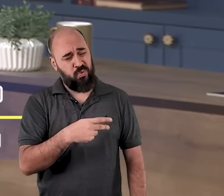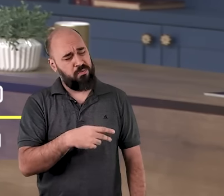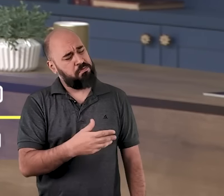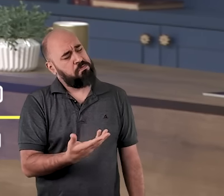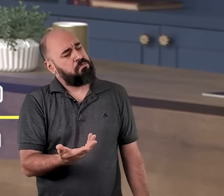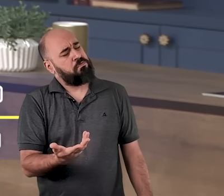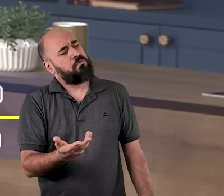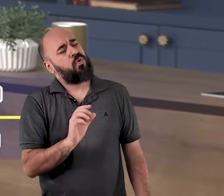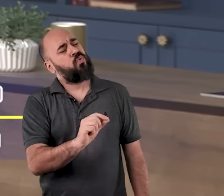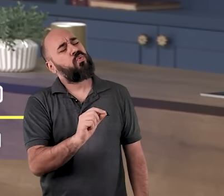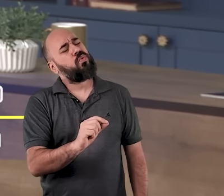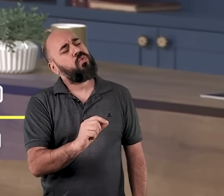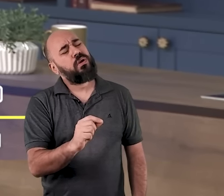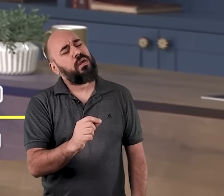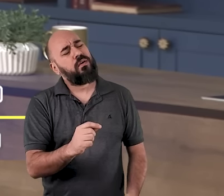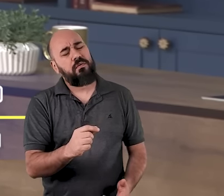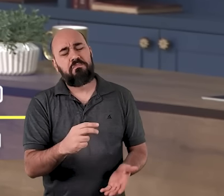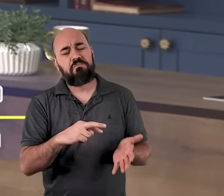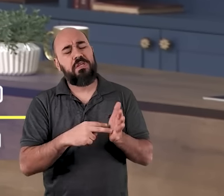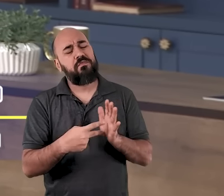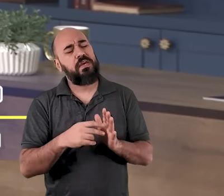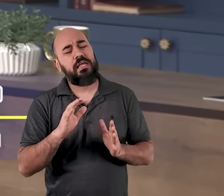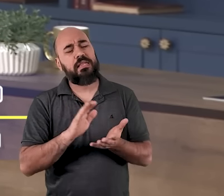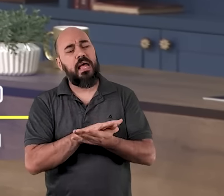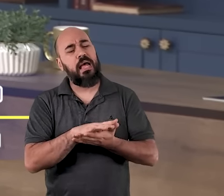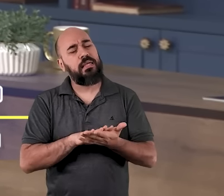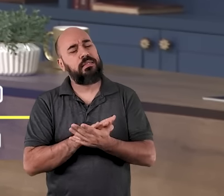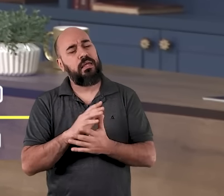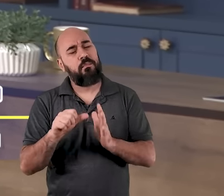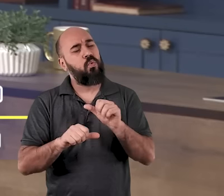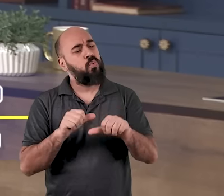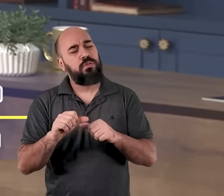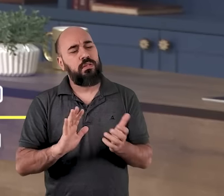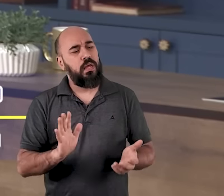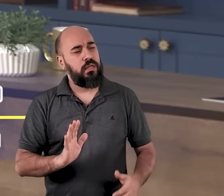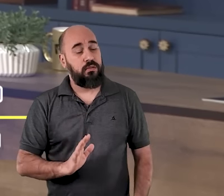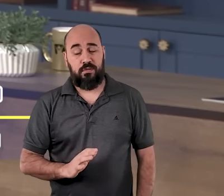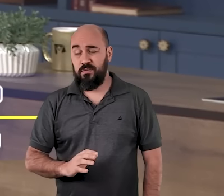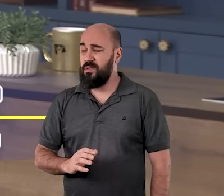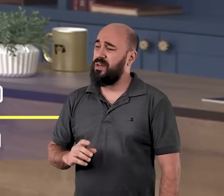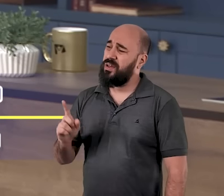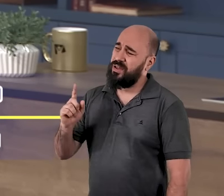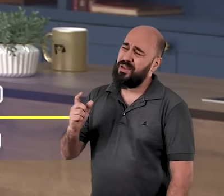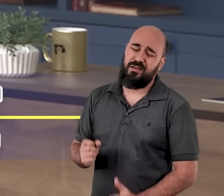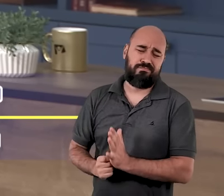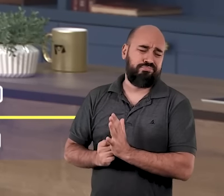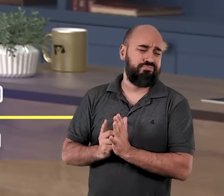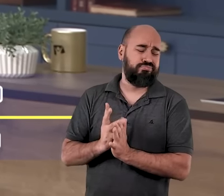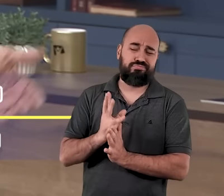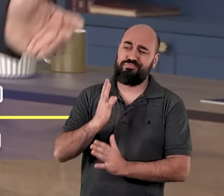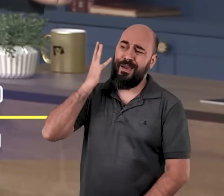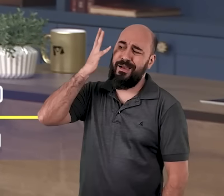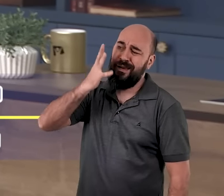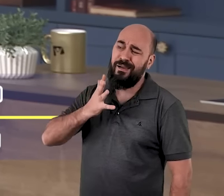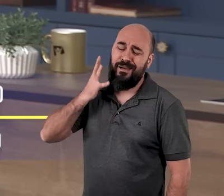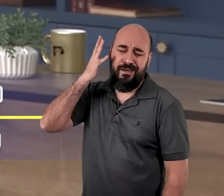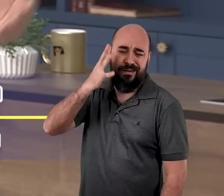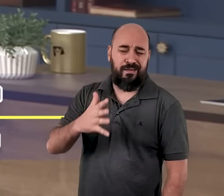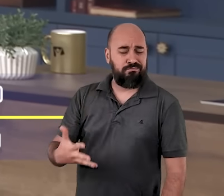que você quer dizer com isso que nada muda? E ele disse: pastor, quantas vezes eu já ouvi sermões, palestras, e me